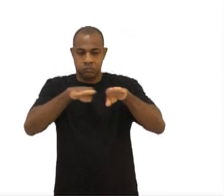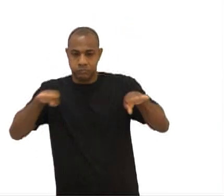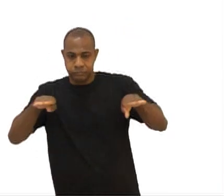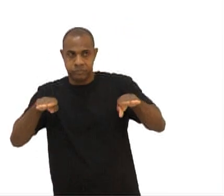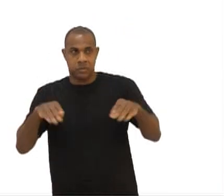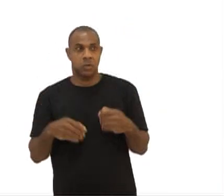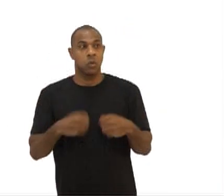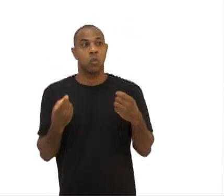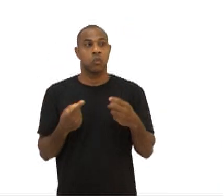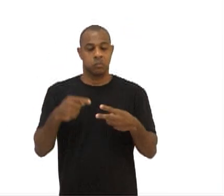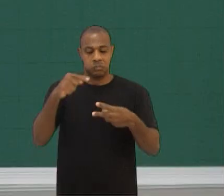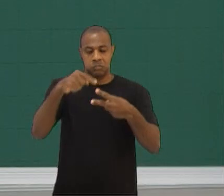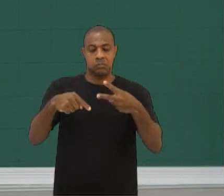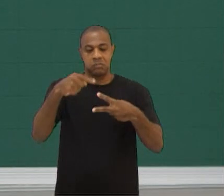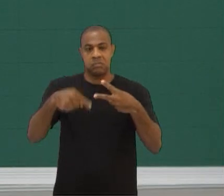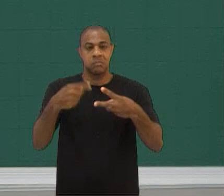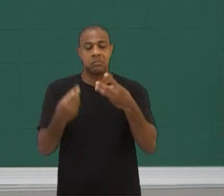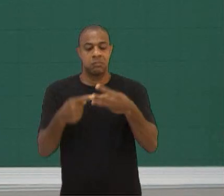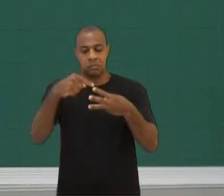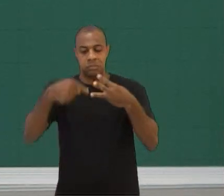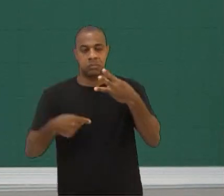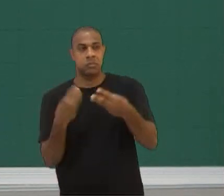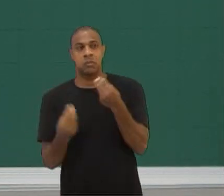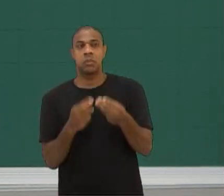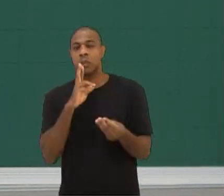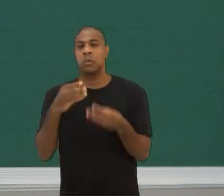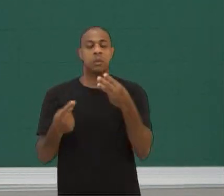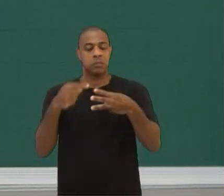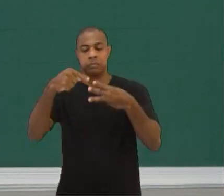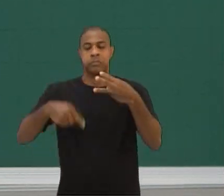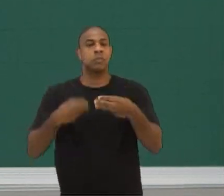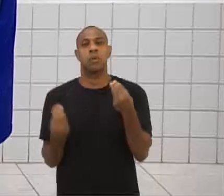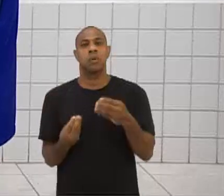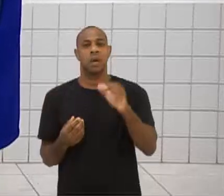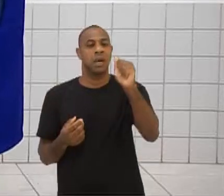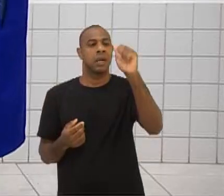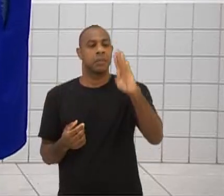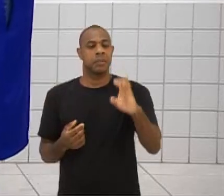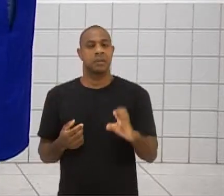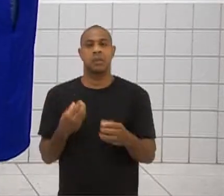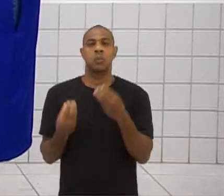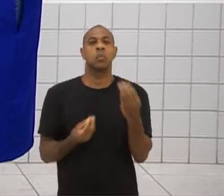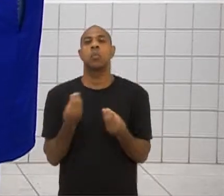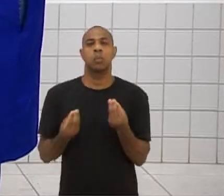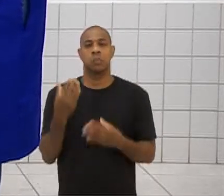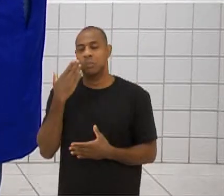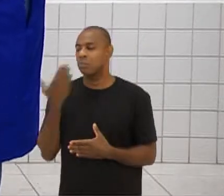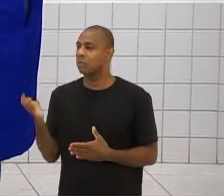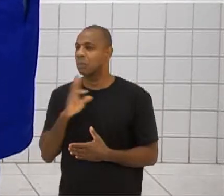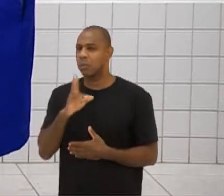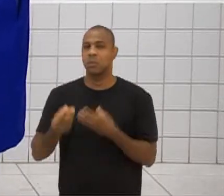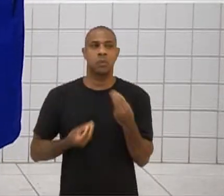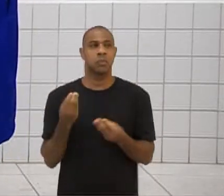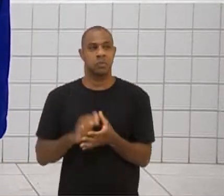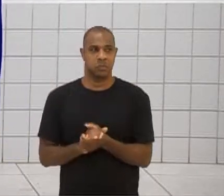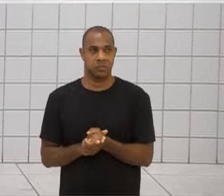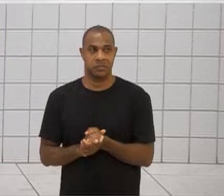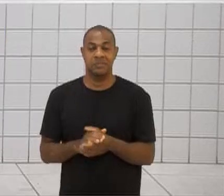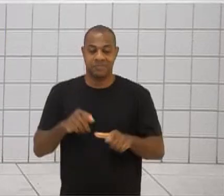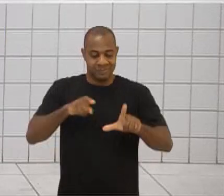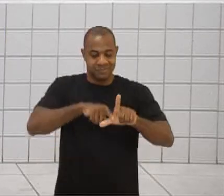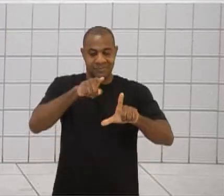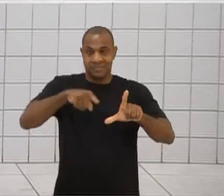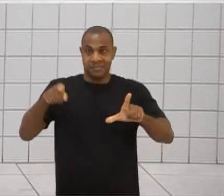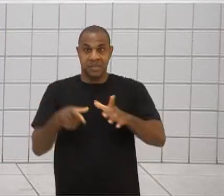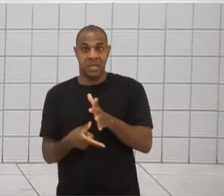acima. E aí, a partir da nossa explicação? A, B ou C? Esse quiz está relacionado com aquele gráfico anterior. Você tinha lá a